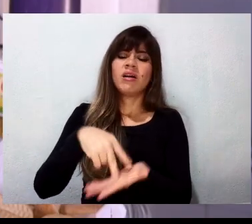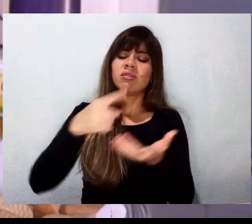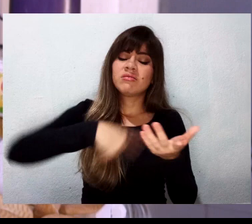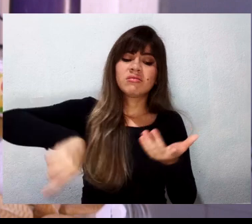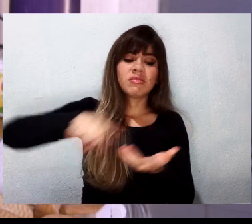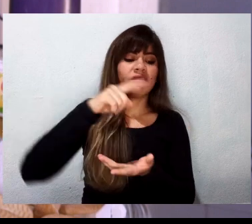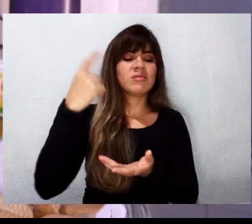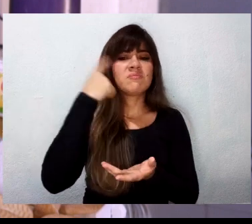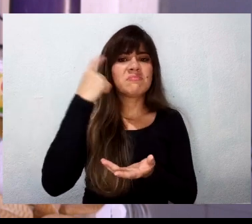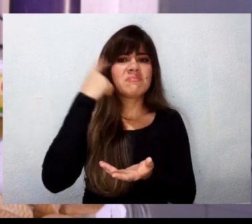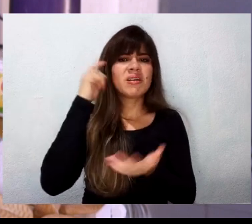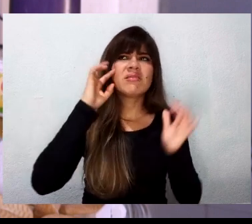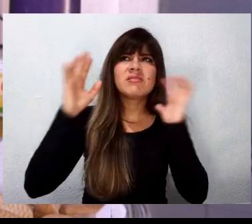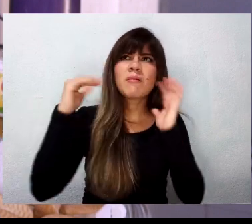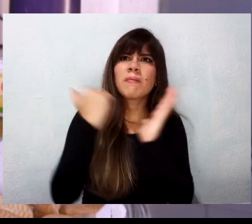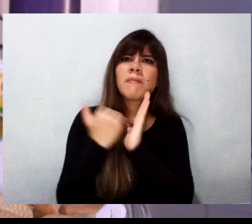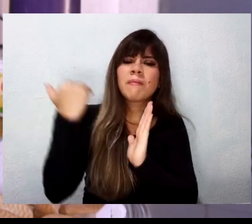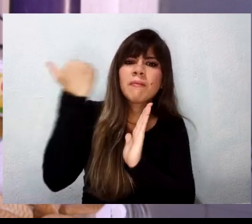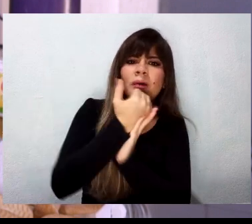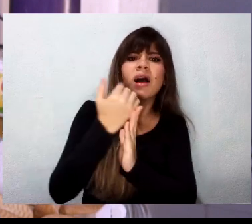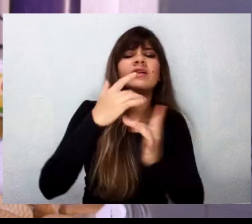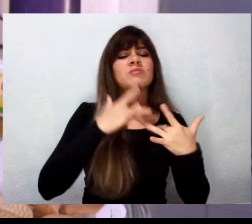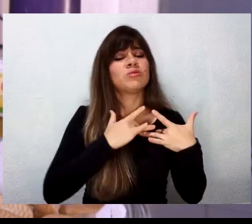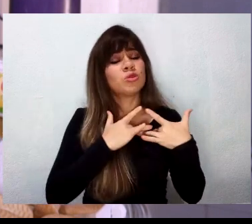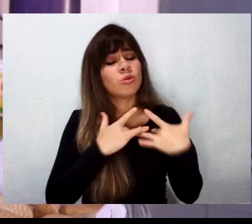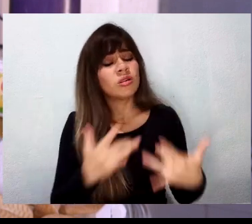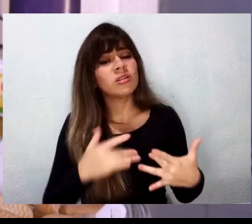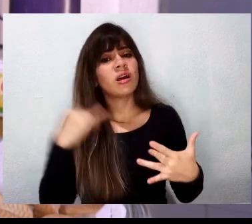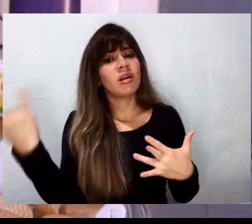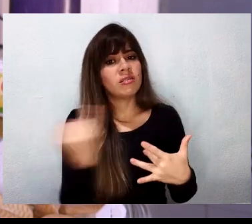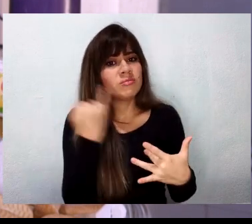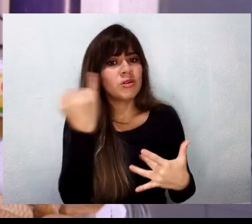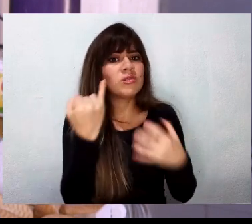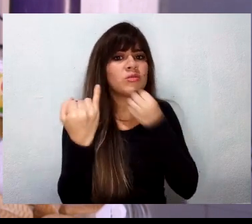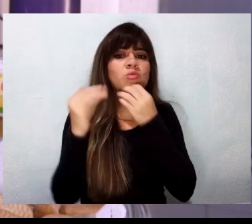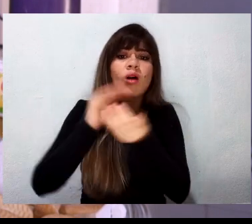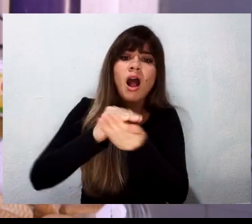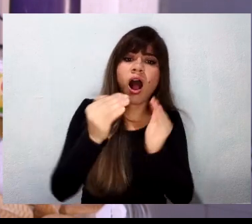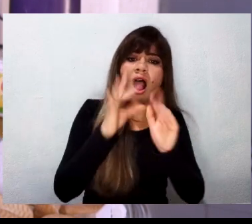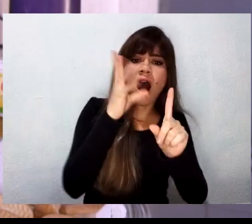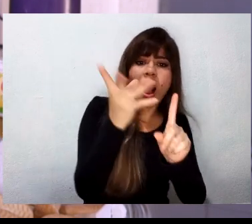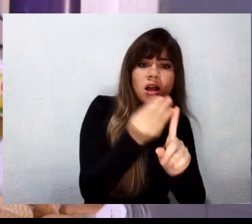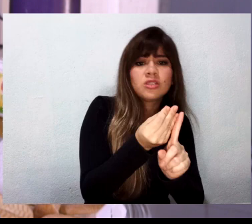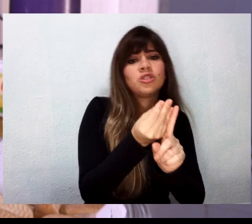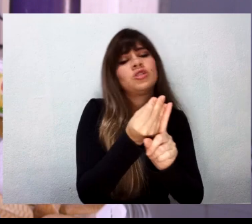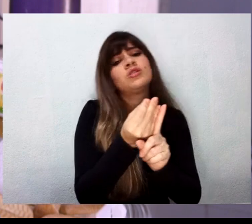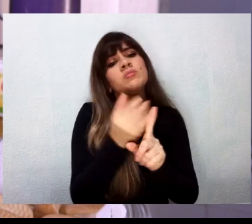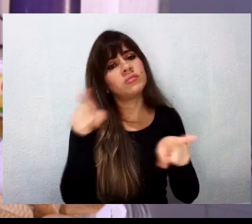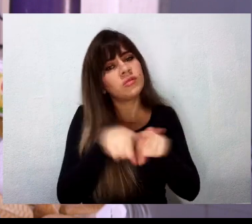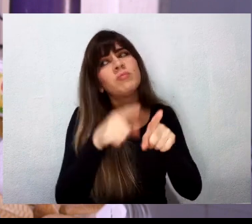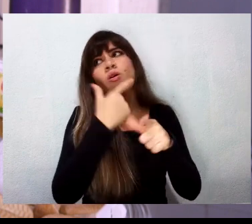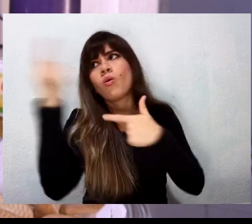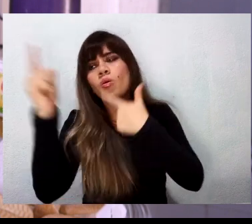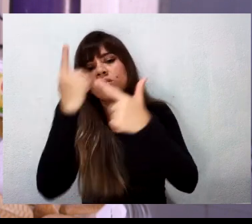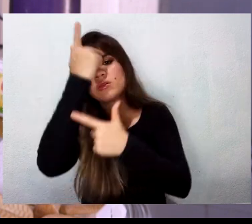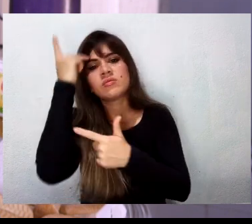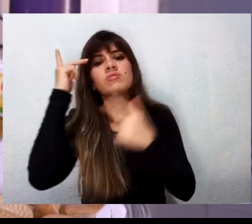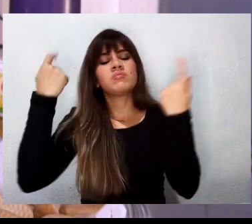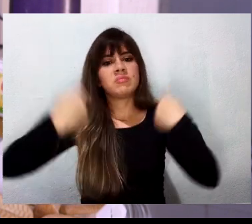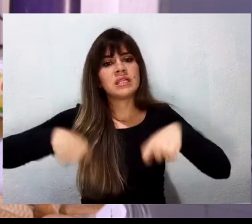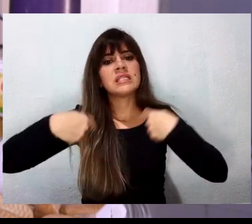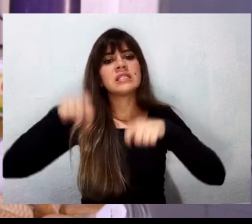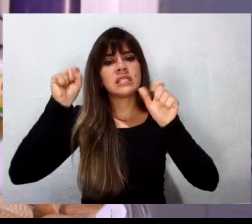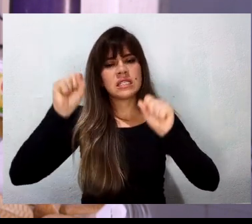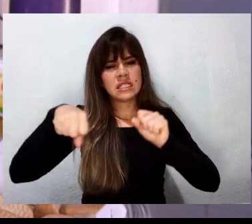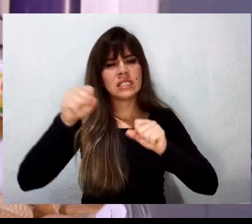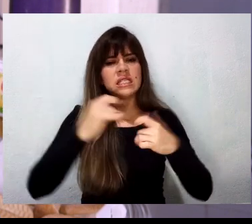A gente pensa em cada vez mais a gente ser mais solidário, né? Eu acho que não só os artistas, como também muita gente, assim.